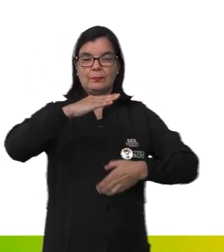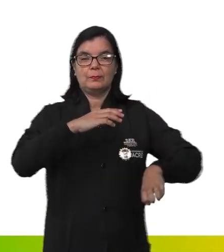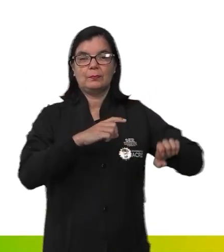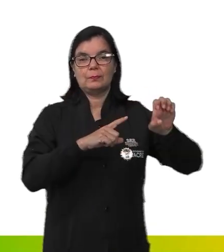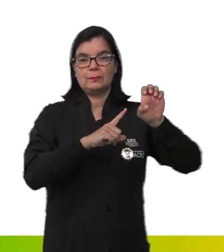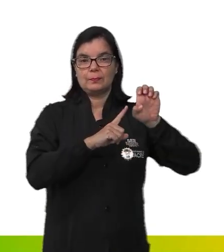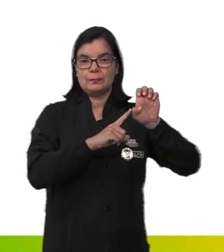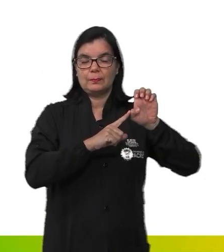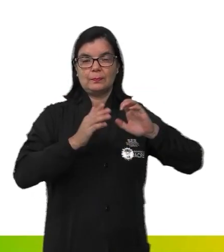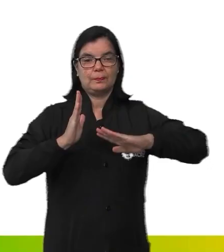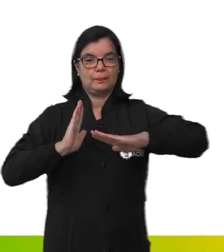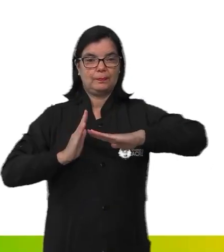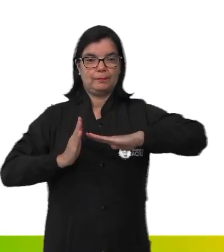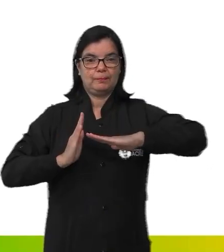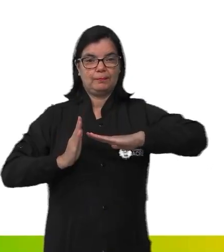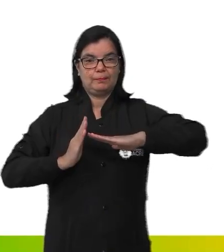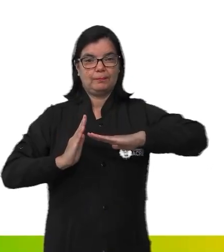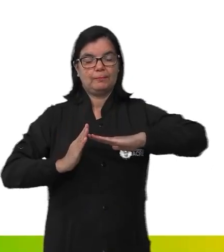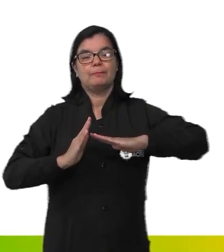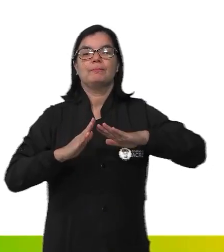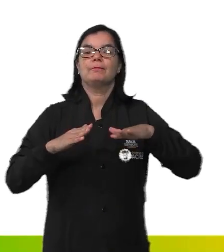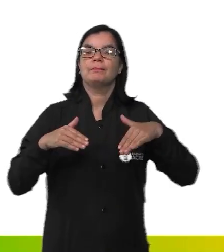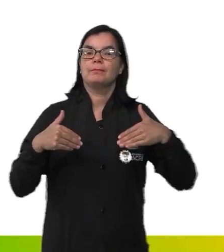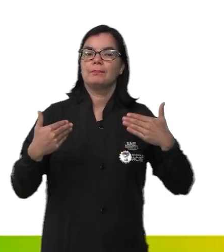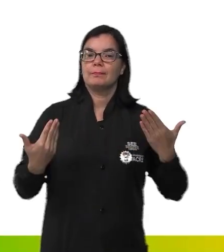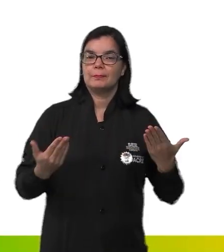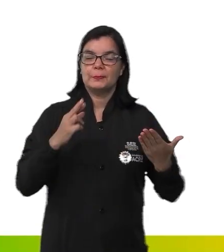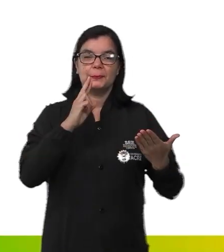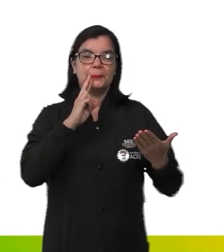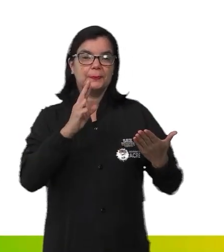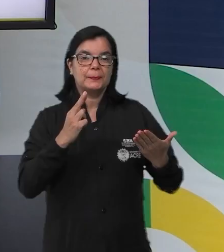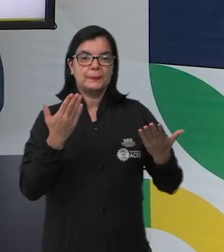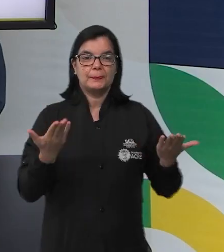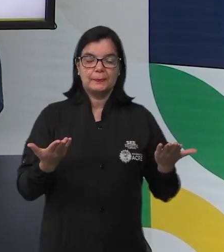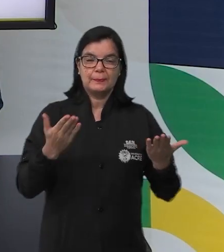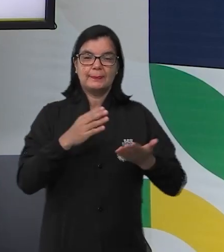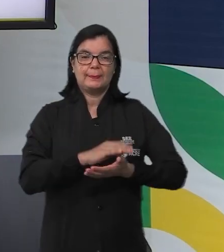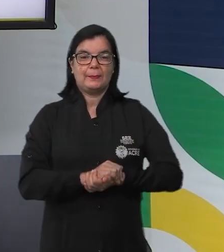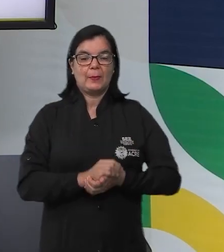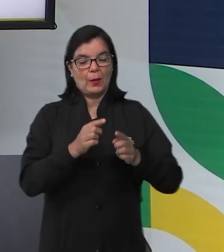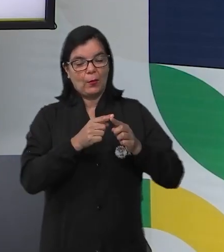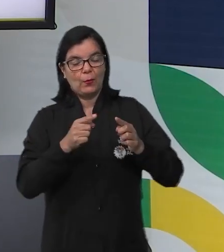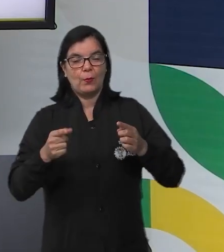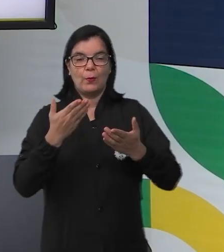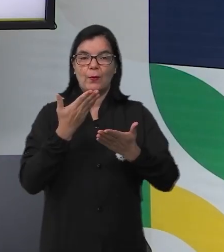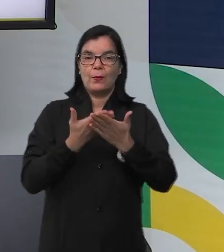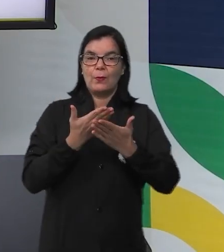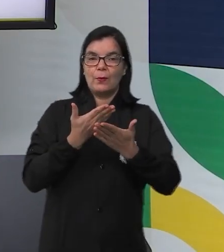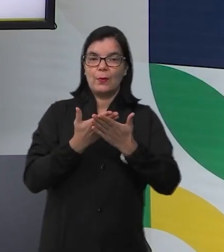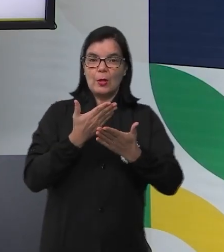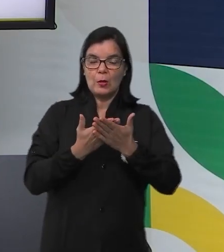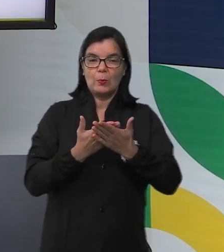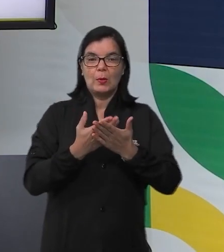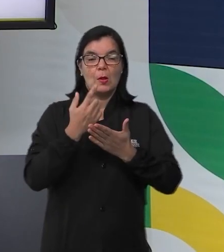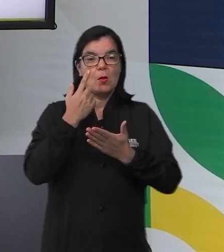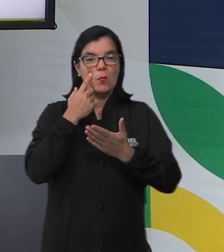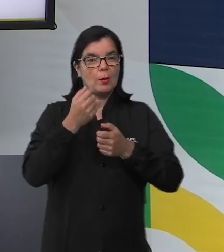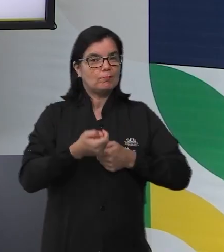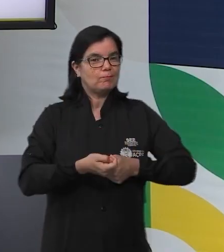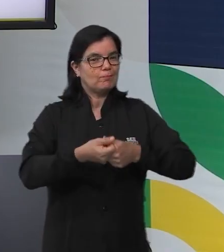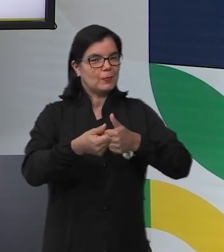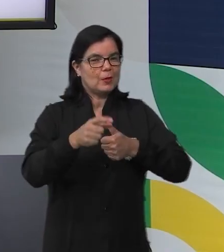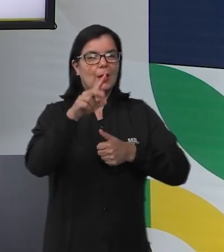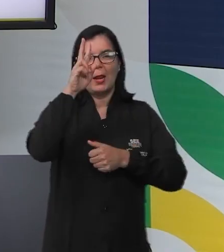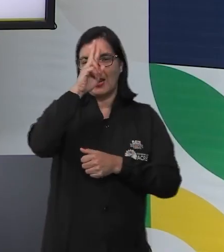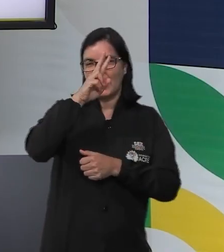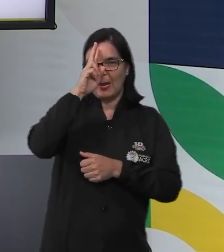Renascimento? Alternativa E: era contemporânea. E aí, pessoal, durante a nossa aula, eu vou até dar uma dica para vocês.